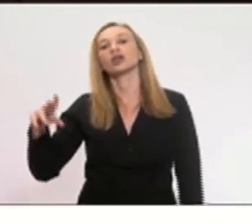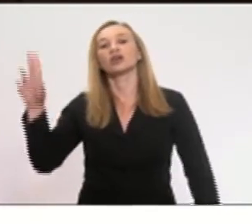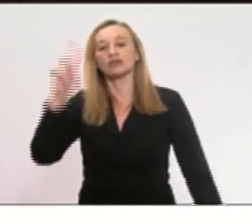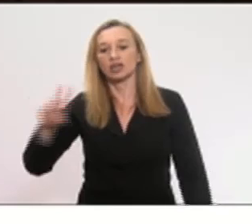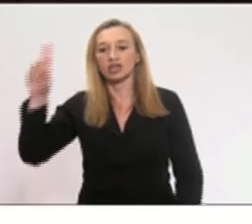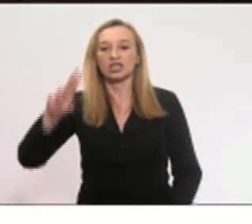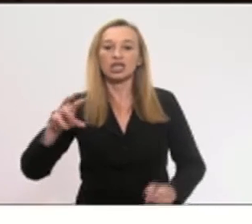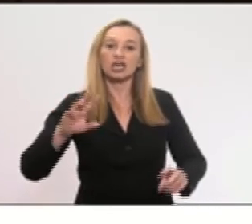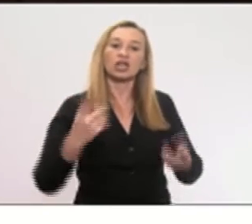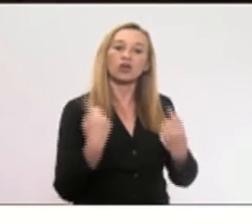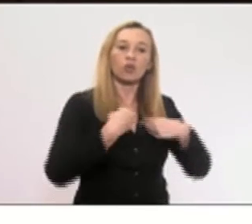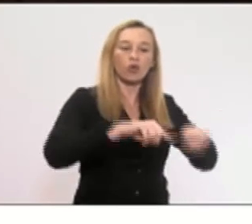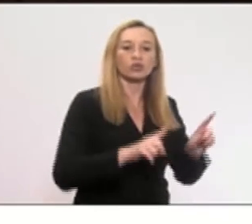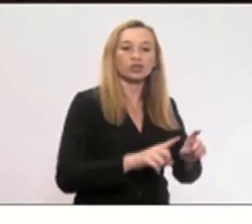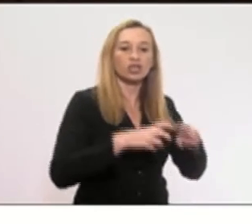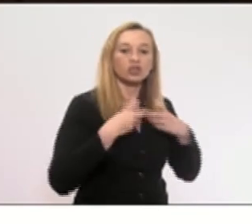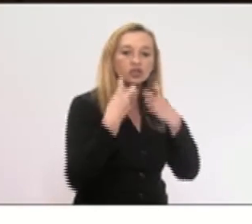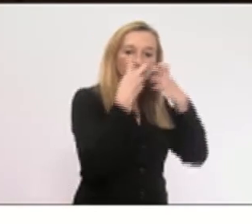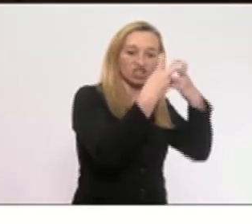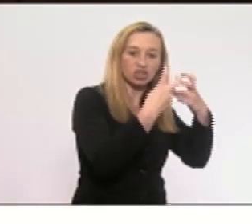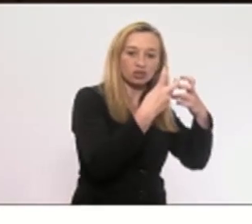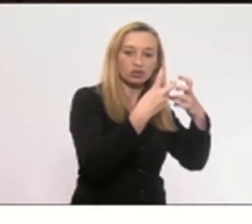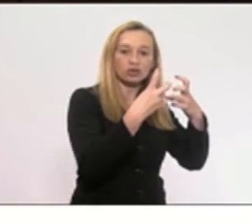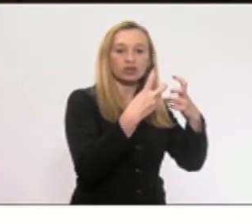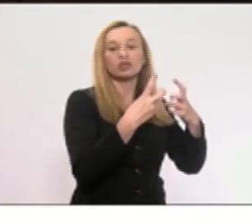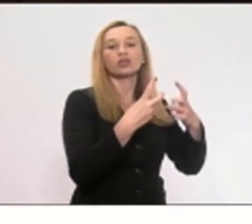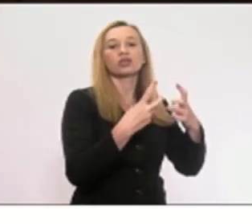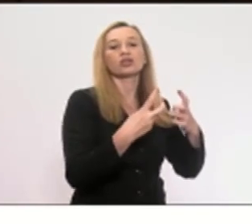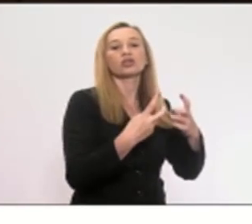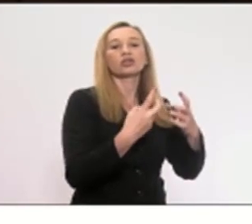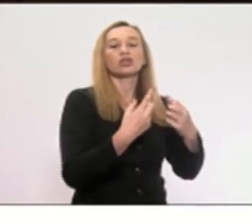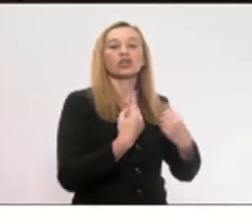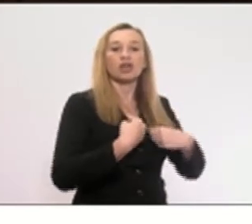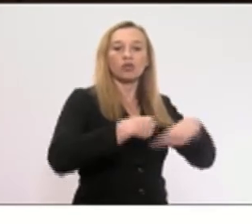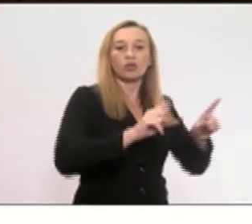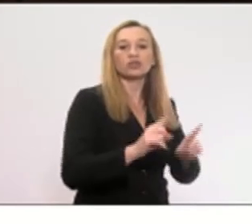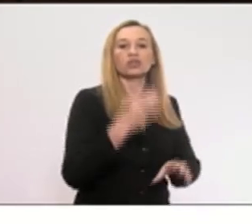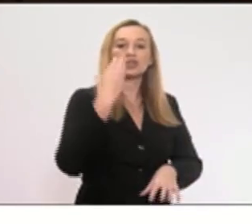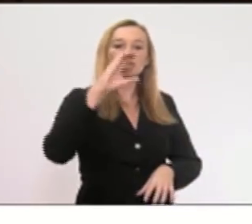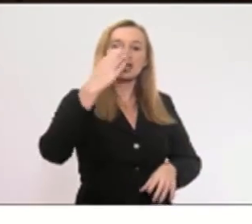gritos autoritários que se levantam contra a ciência e contra a produção de conhecimento no nosso país.